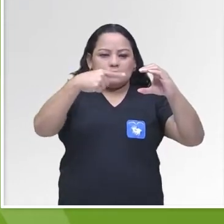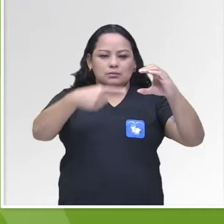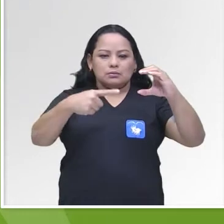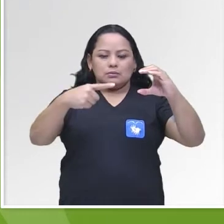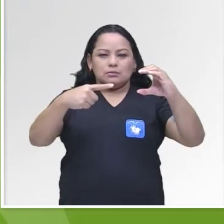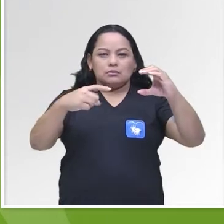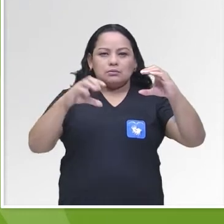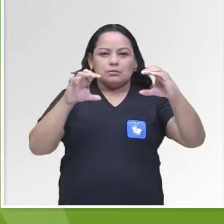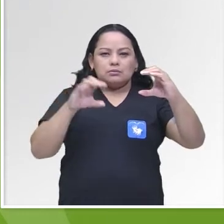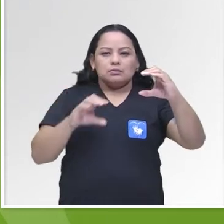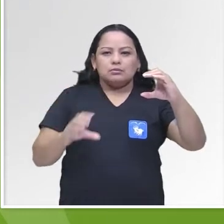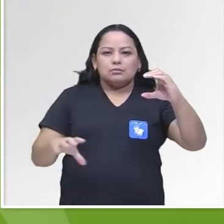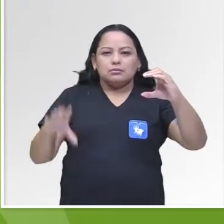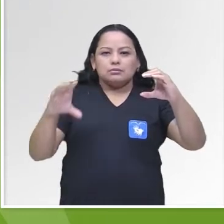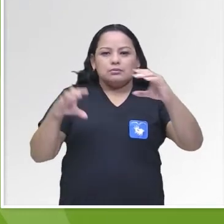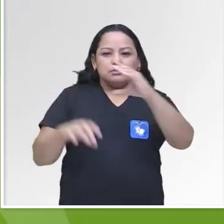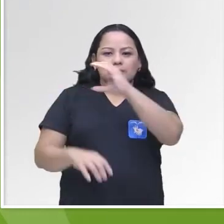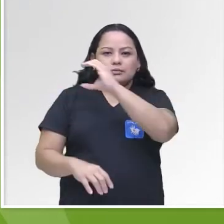estão unidos